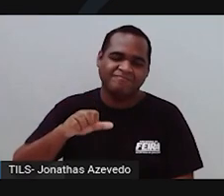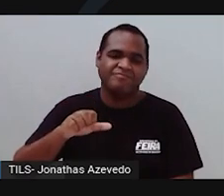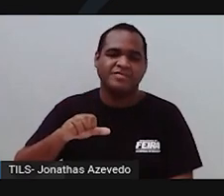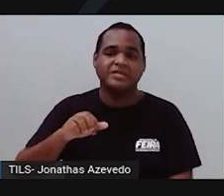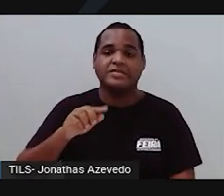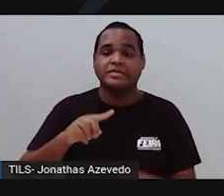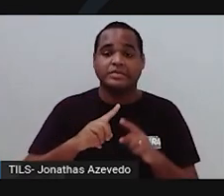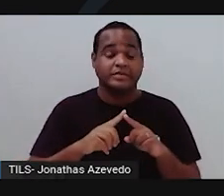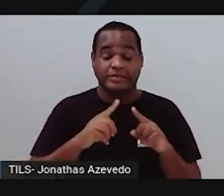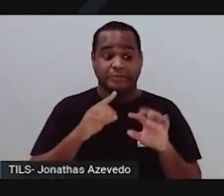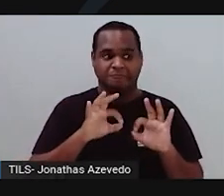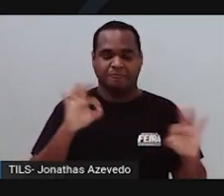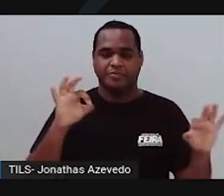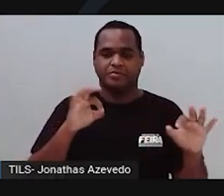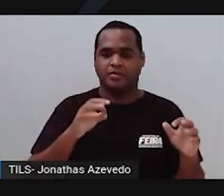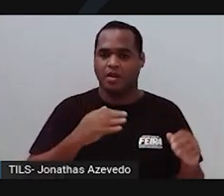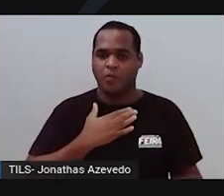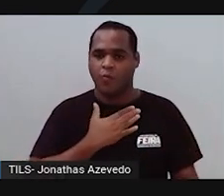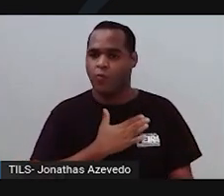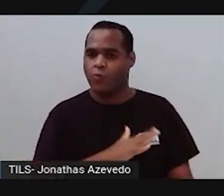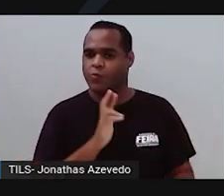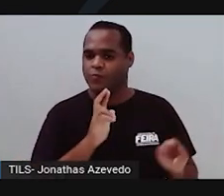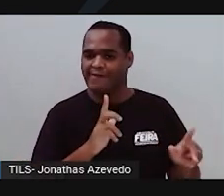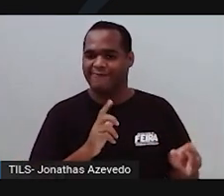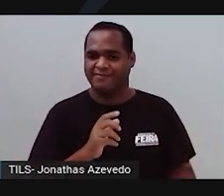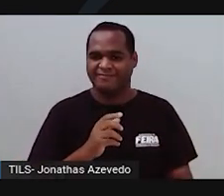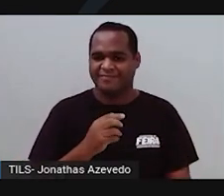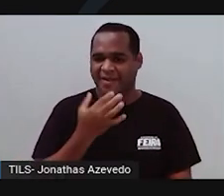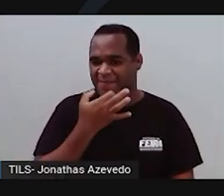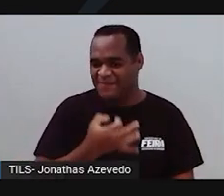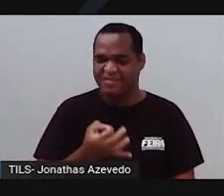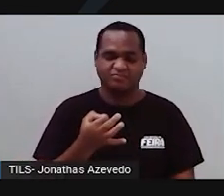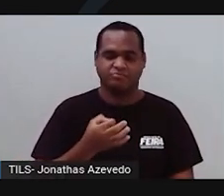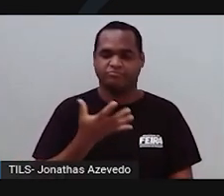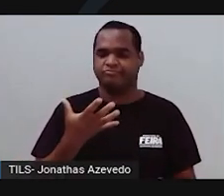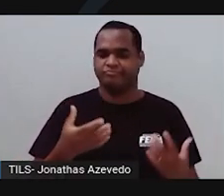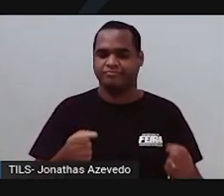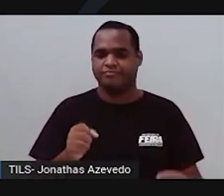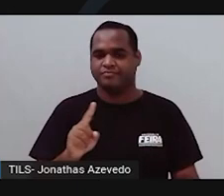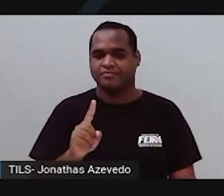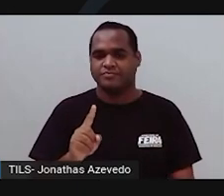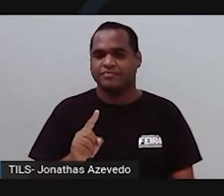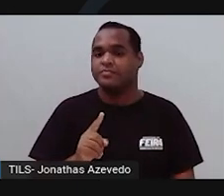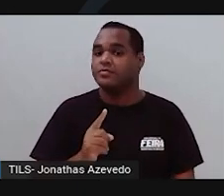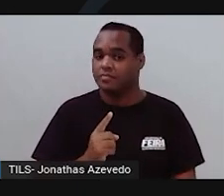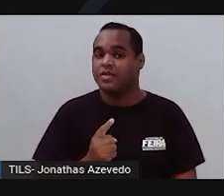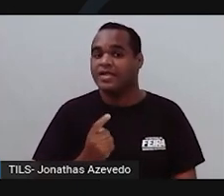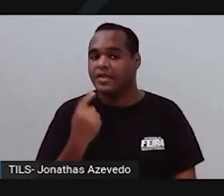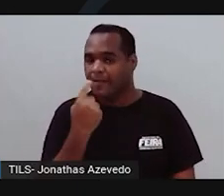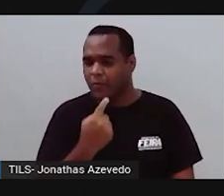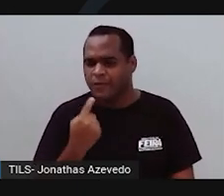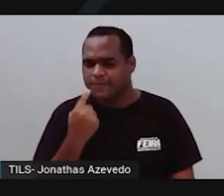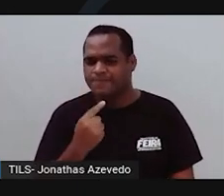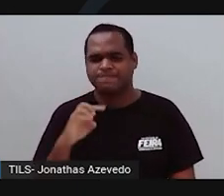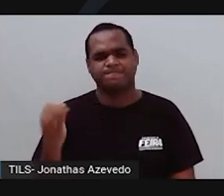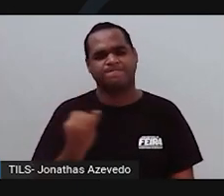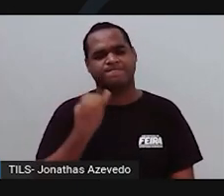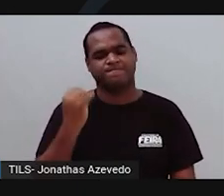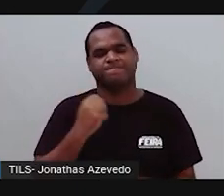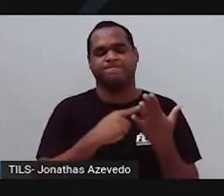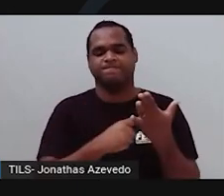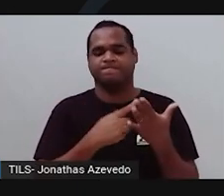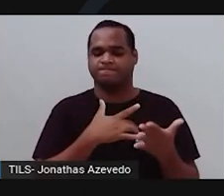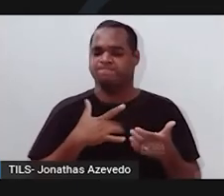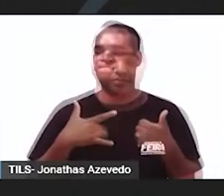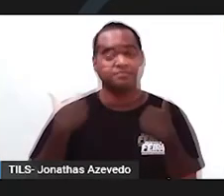bom, o cérebro vai enviar sinais para que a gente não continue comendo. O paladar é incrível e essencial para a vida, você